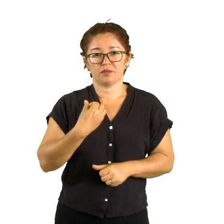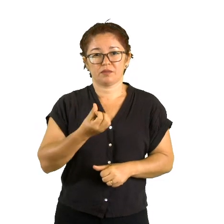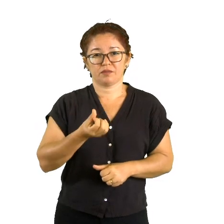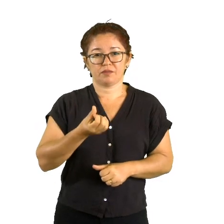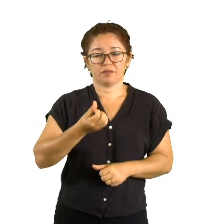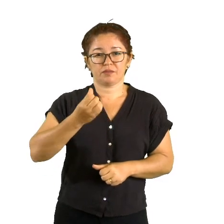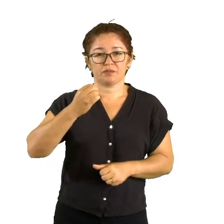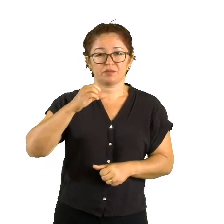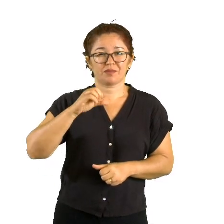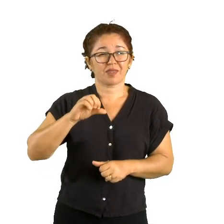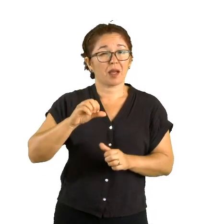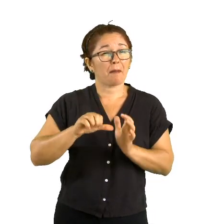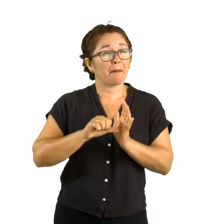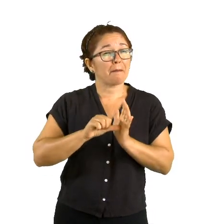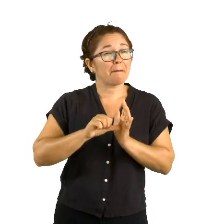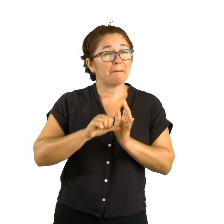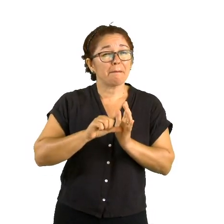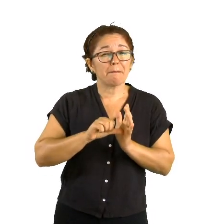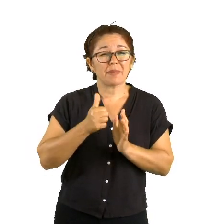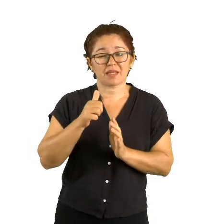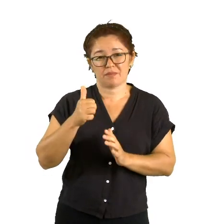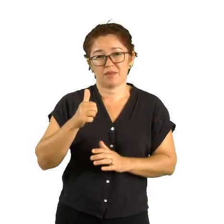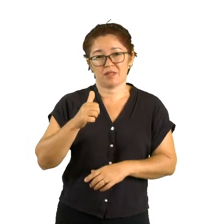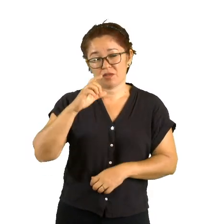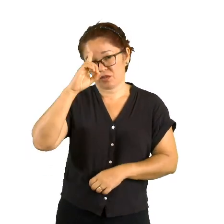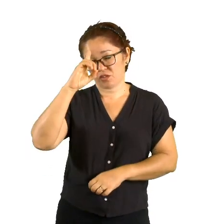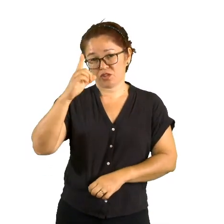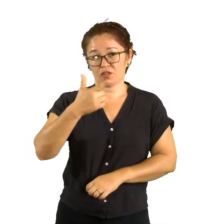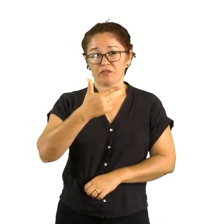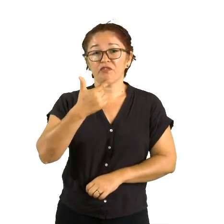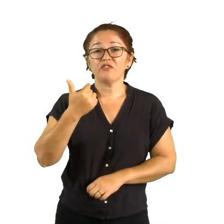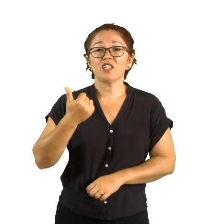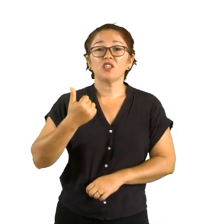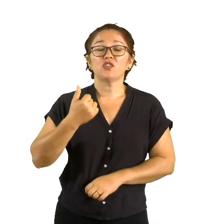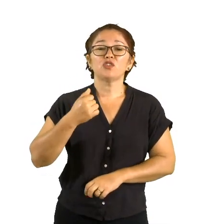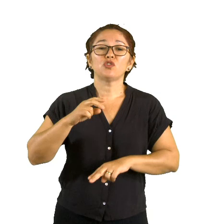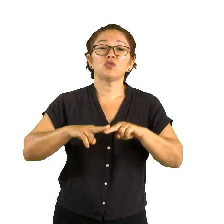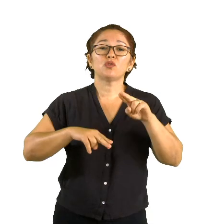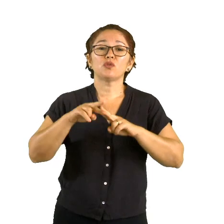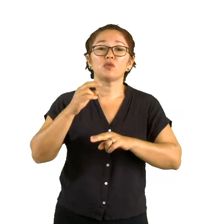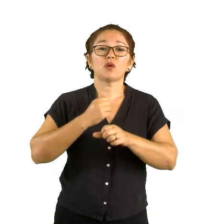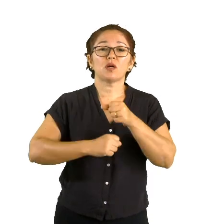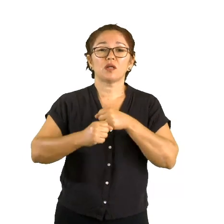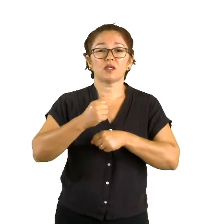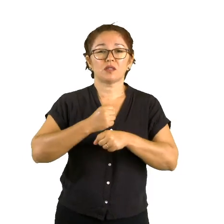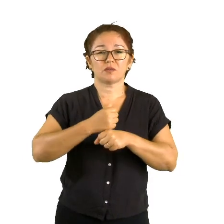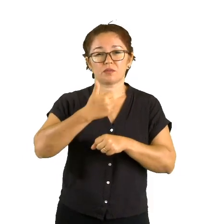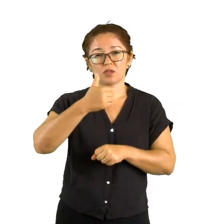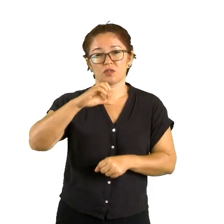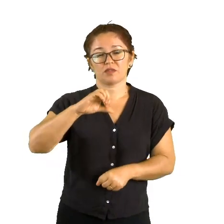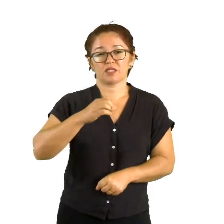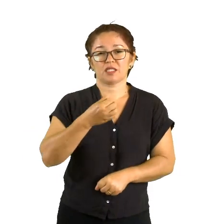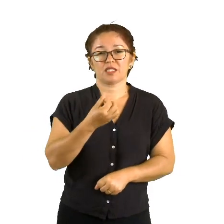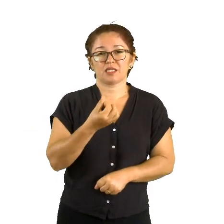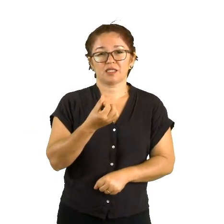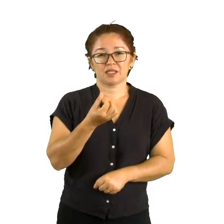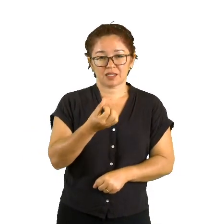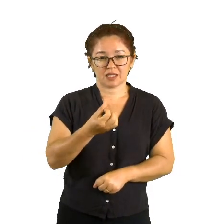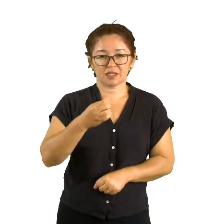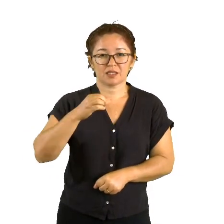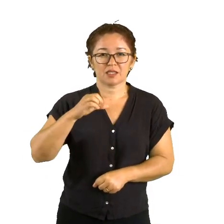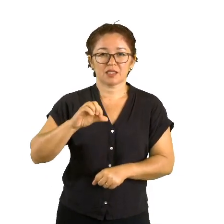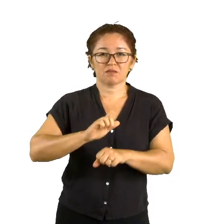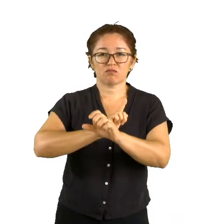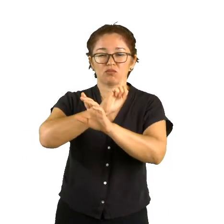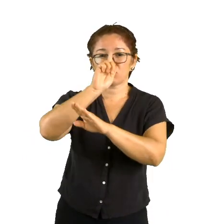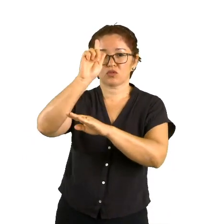1969. O primeiro pouso aconteceu no dia 21 de junho de 1969. O nome da nave espacial